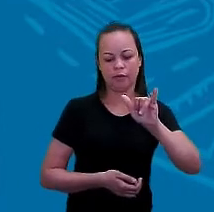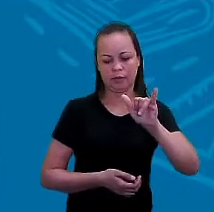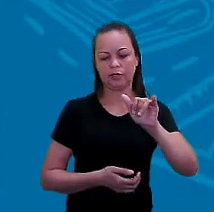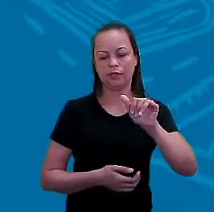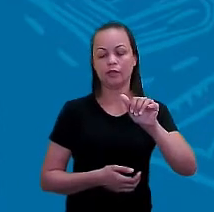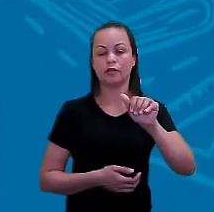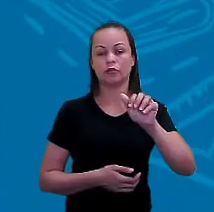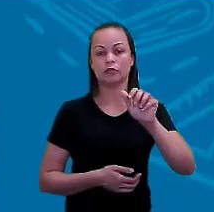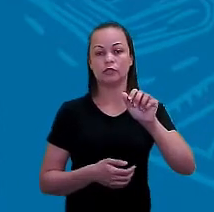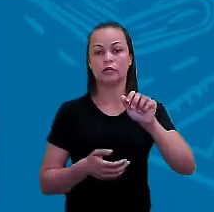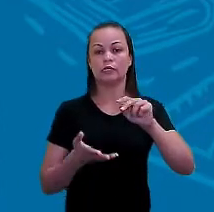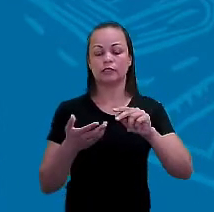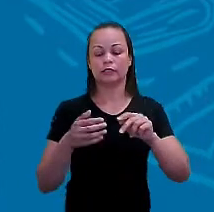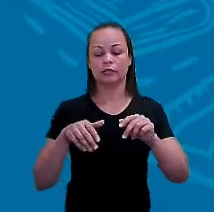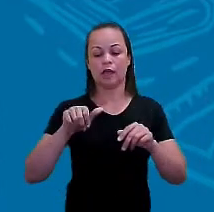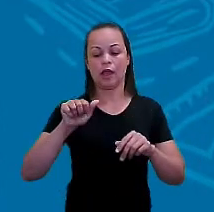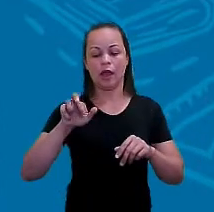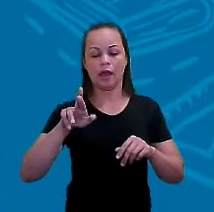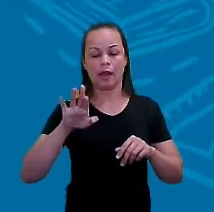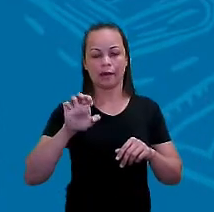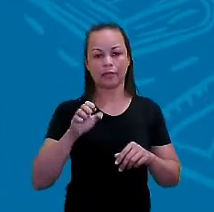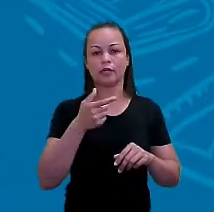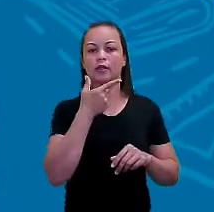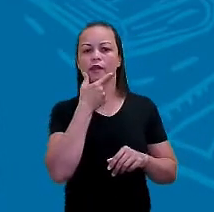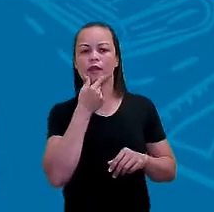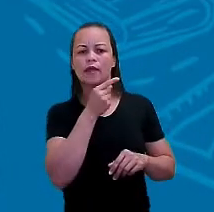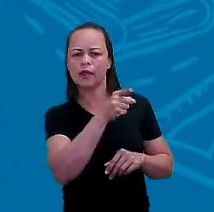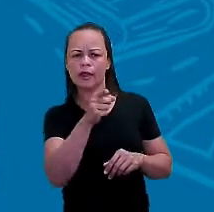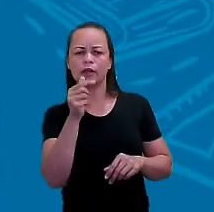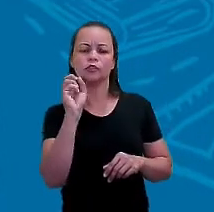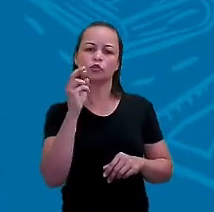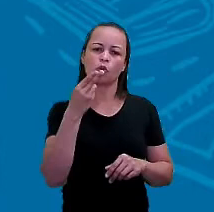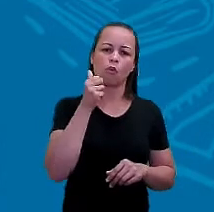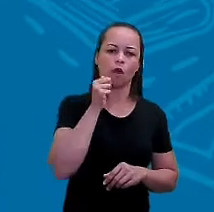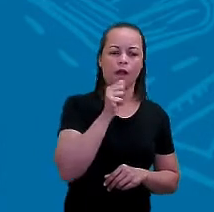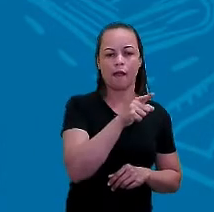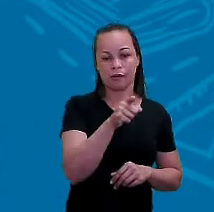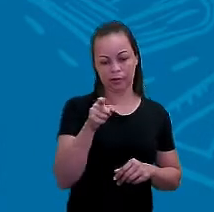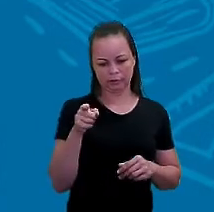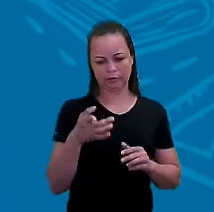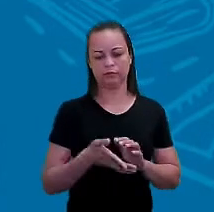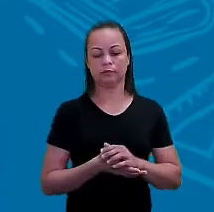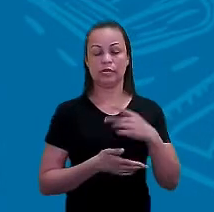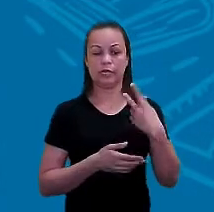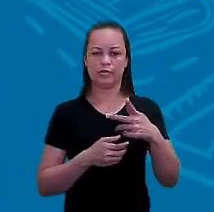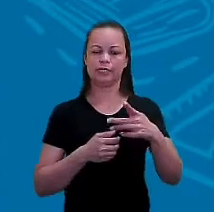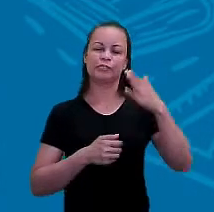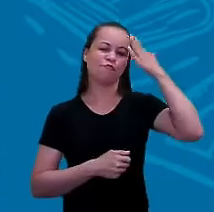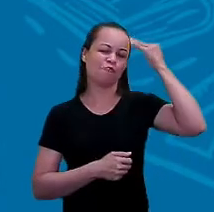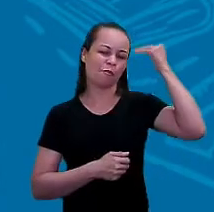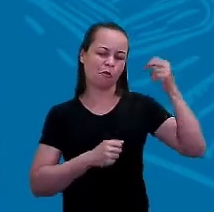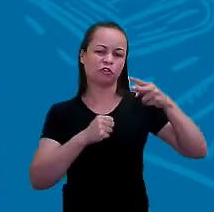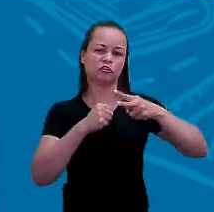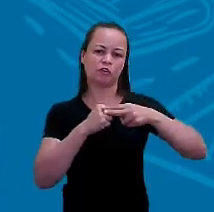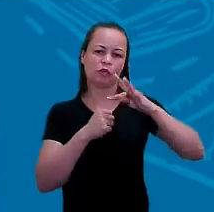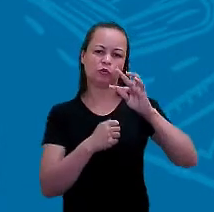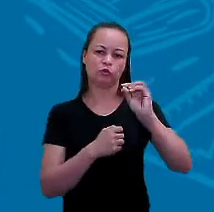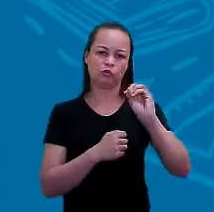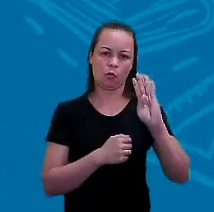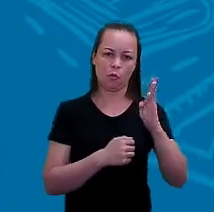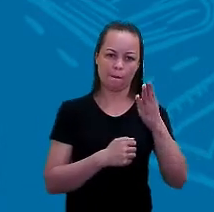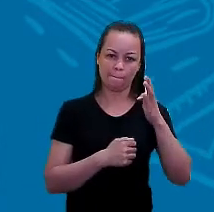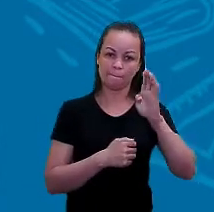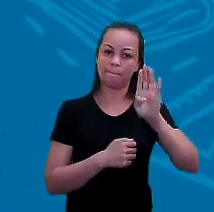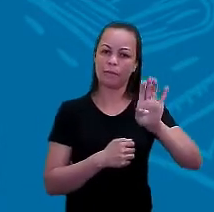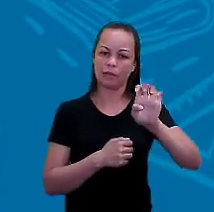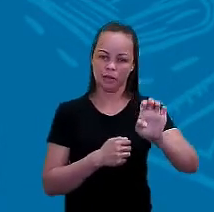Que significa eles ou elas são ou estão. Então, esse é o nosso famoso verb to be in present. So,